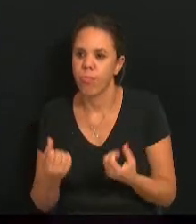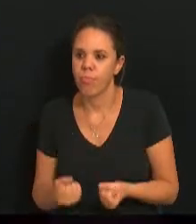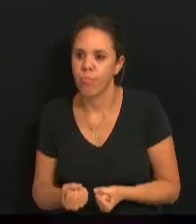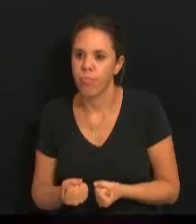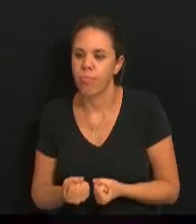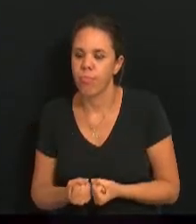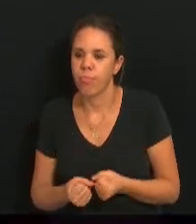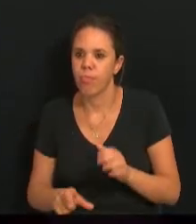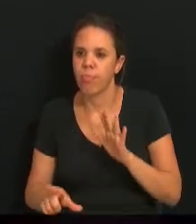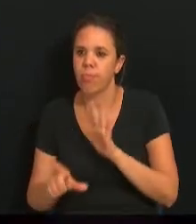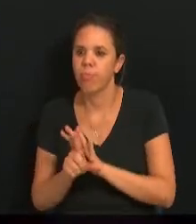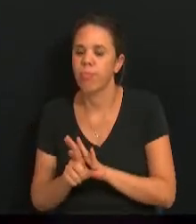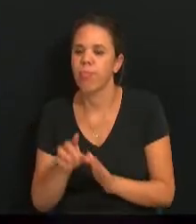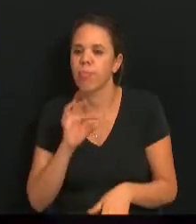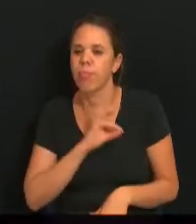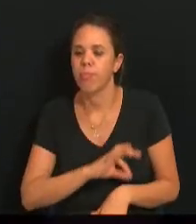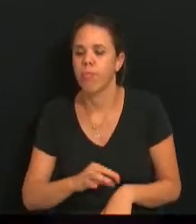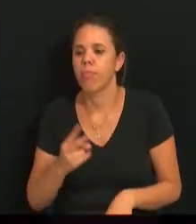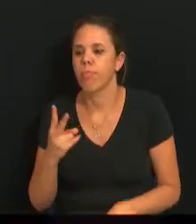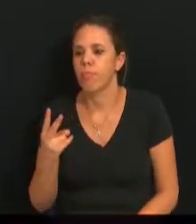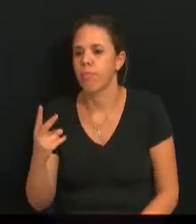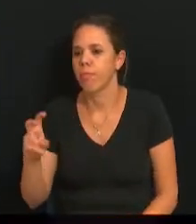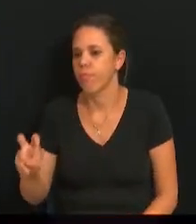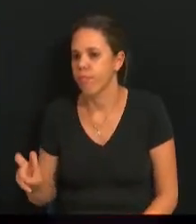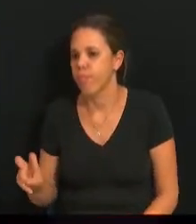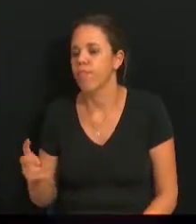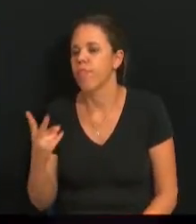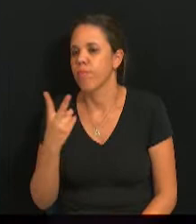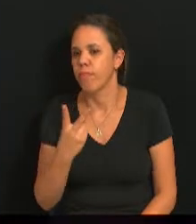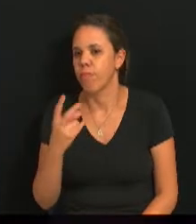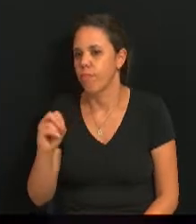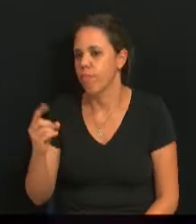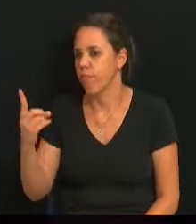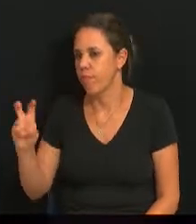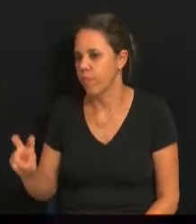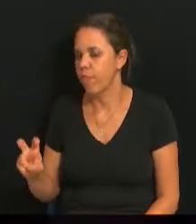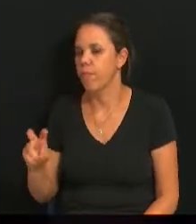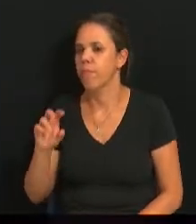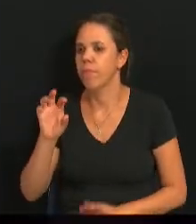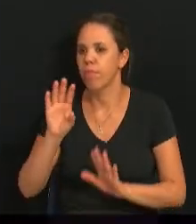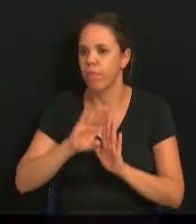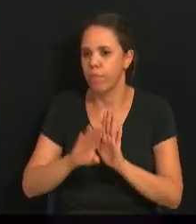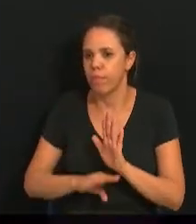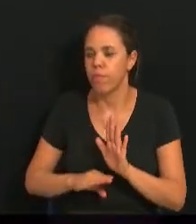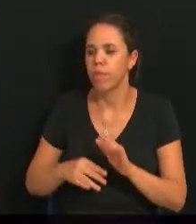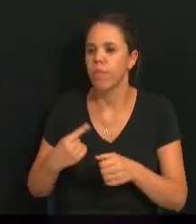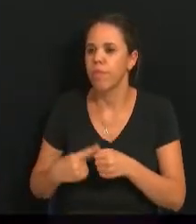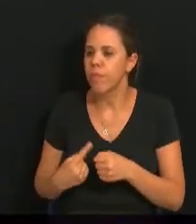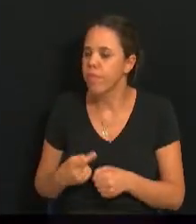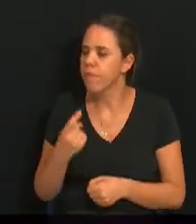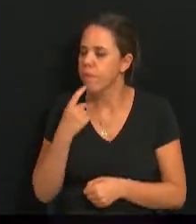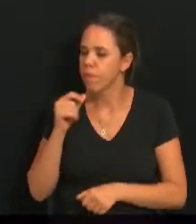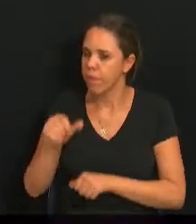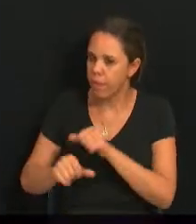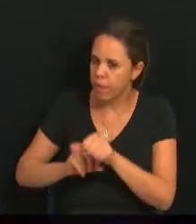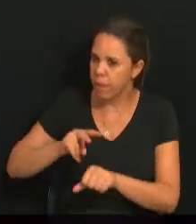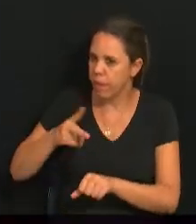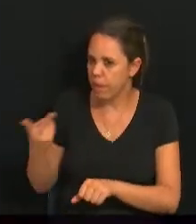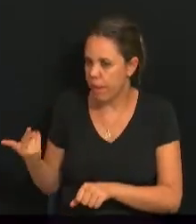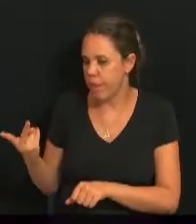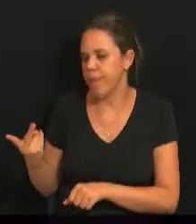piso. Em 2015, nós conseguimos aprovar um plano municipal de educação, apesar dele ter sido distorcido depois pelo